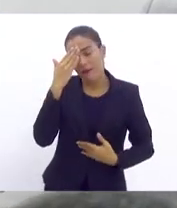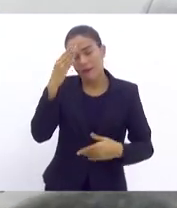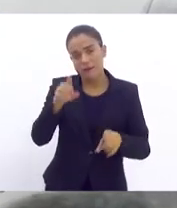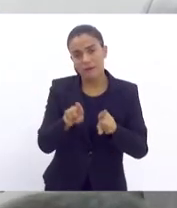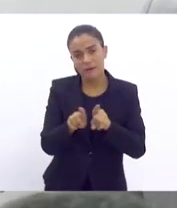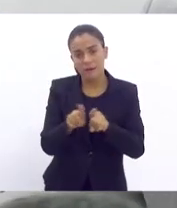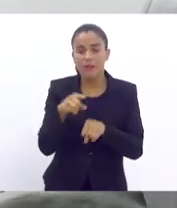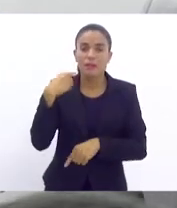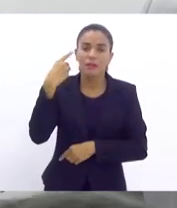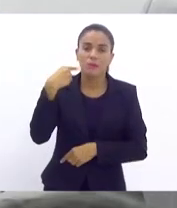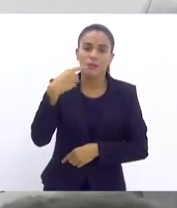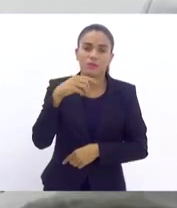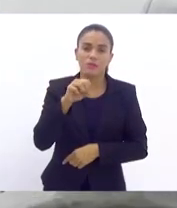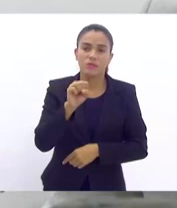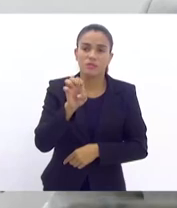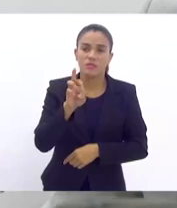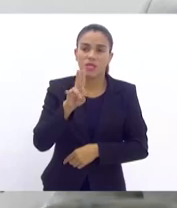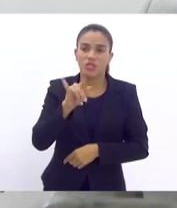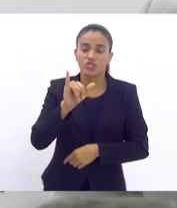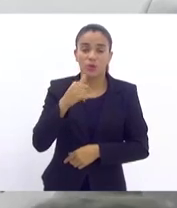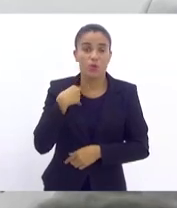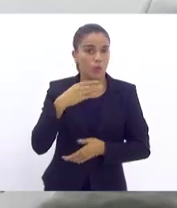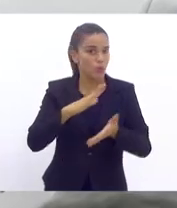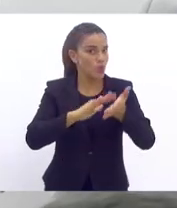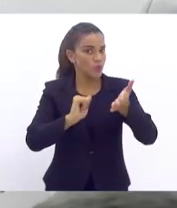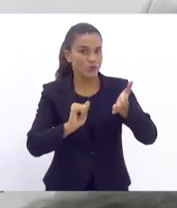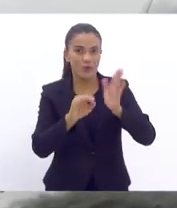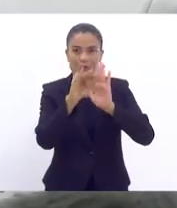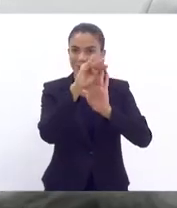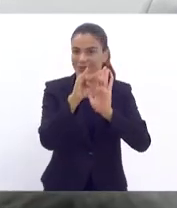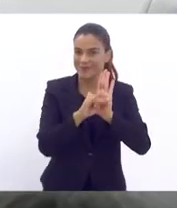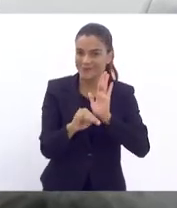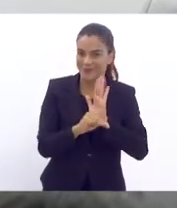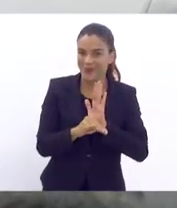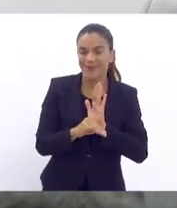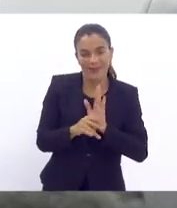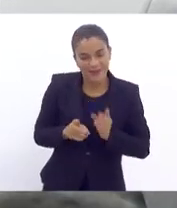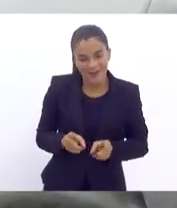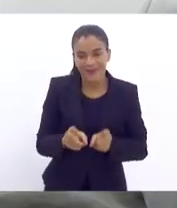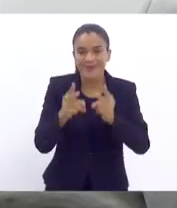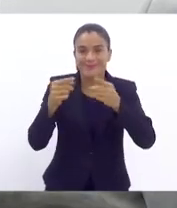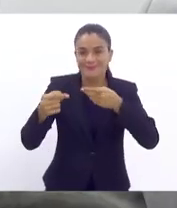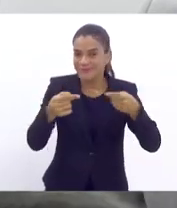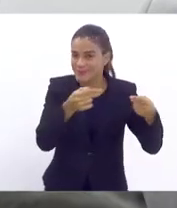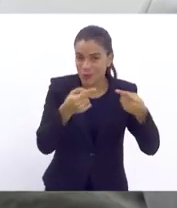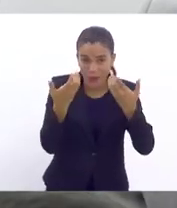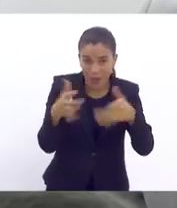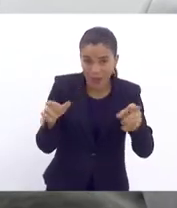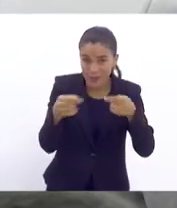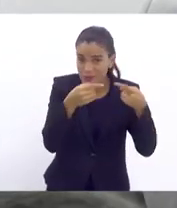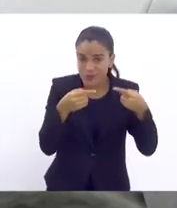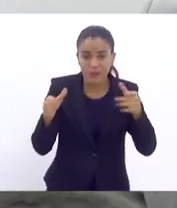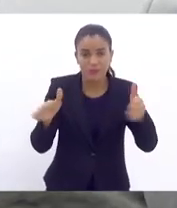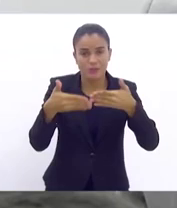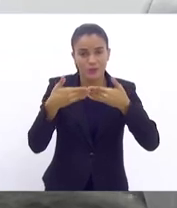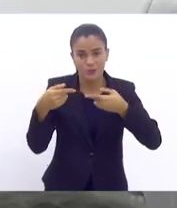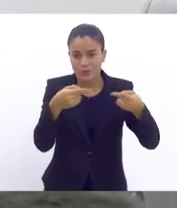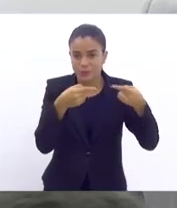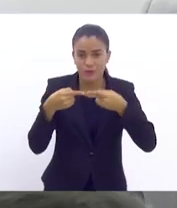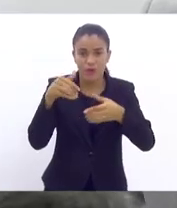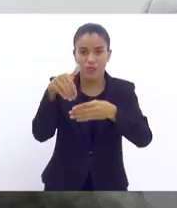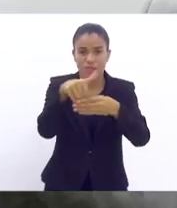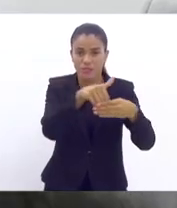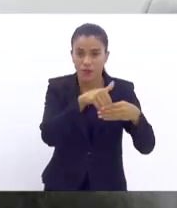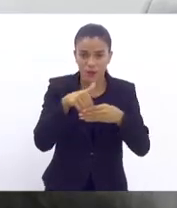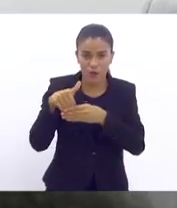Dr Serginho de não ter retirado esse de pauta então projeto ainda em discussão não havendo Quem Queira discutir encerrado a discussão em votação